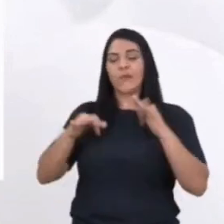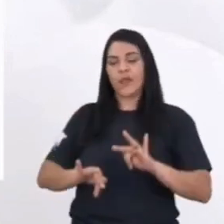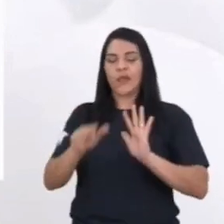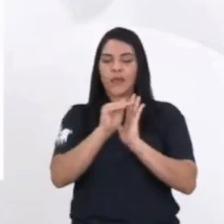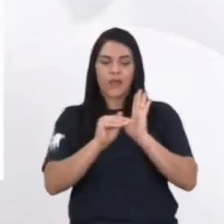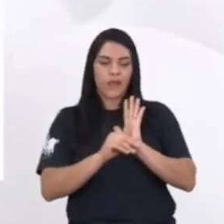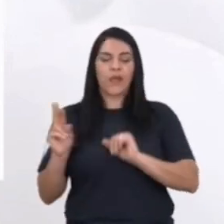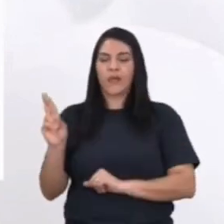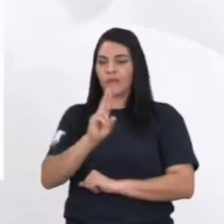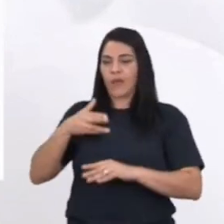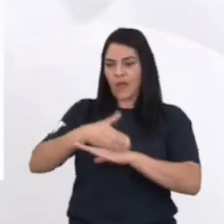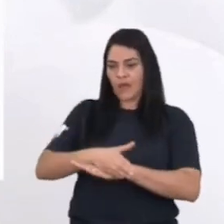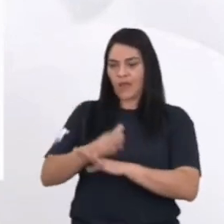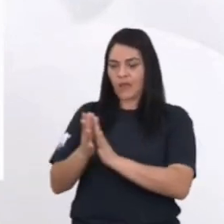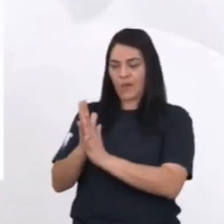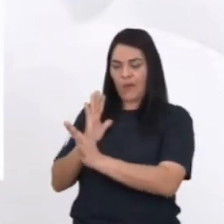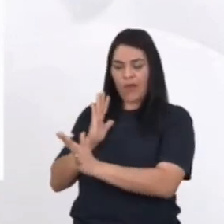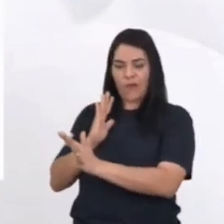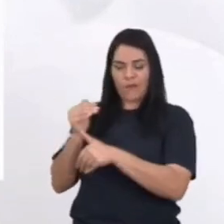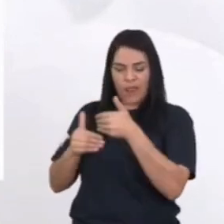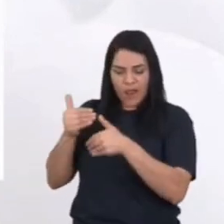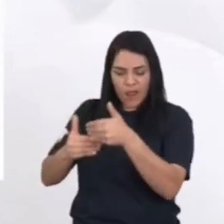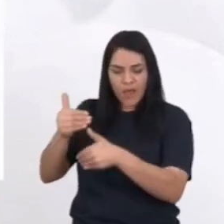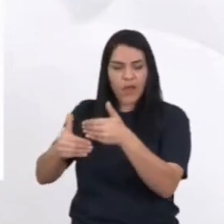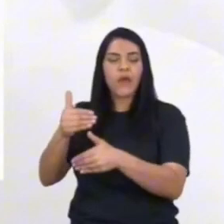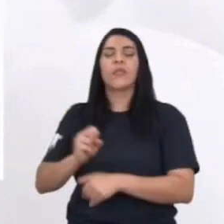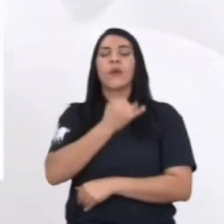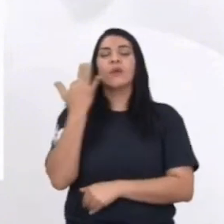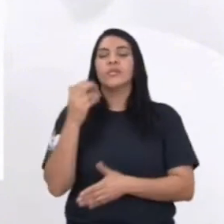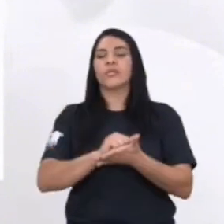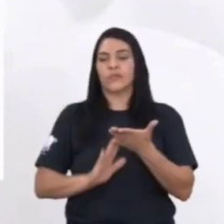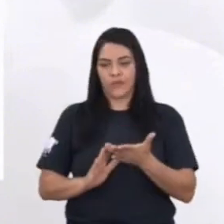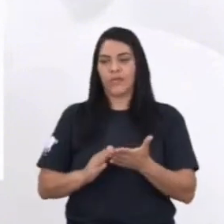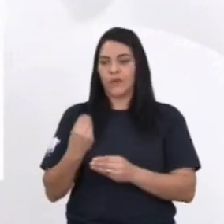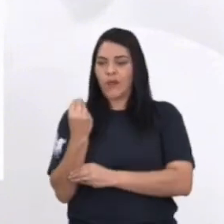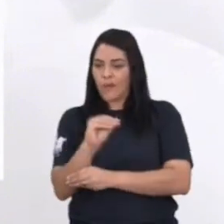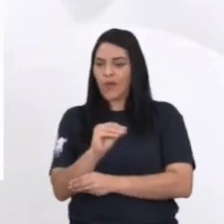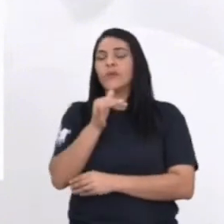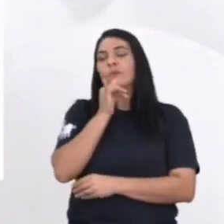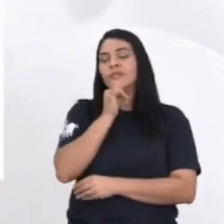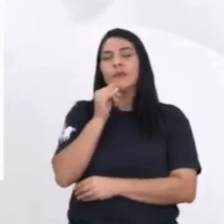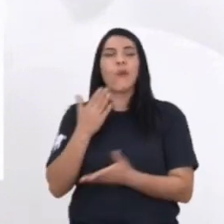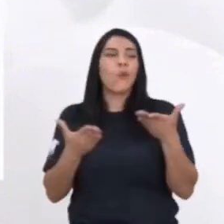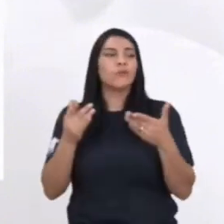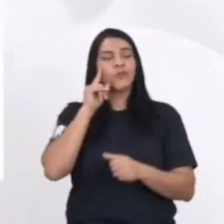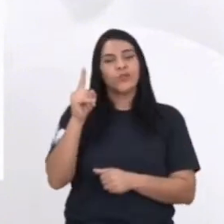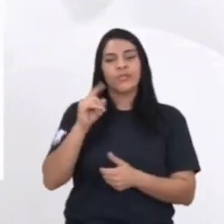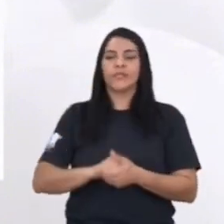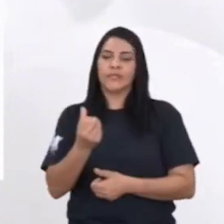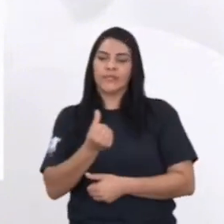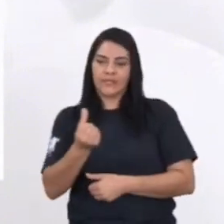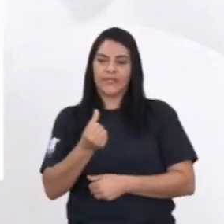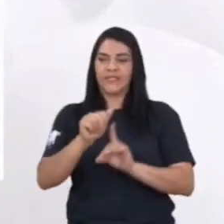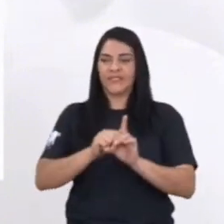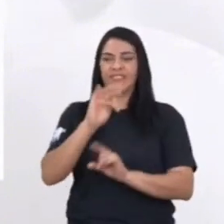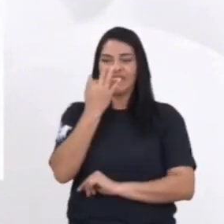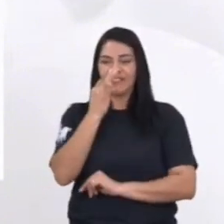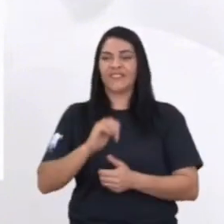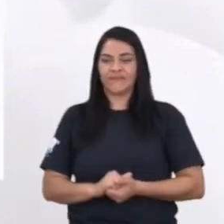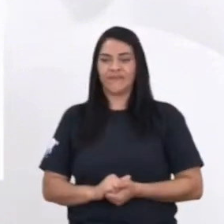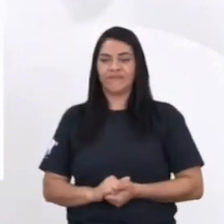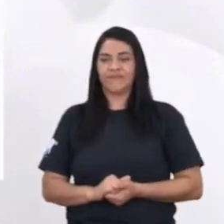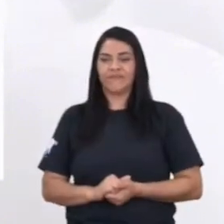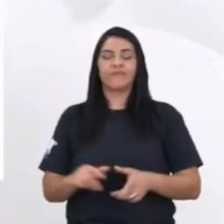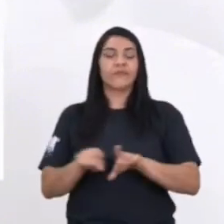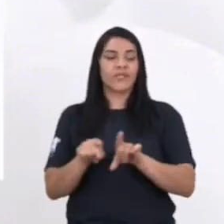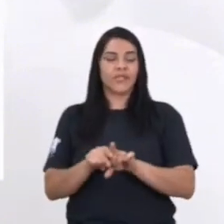tarefa, a resposta dele entra numa fila de processamento que existe, né? Do volume de tarefas ali que foram enviadas, por exemplo, hoje, dia 6 de fevereiro,